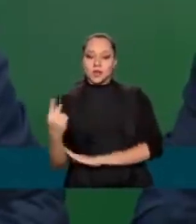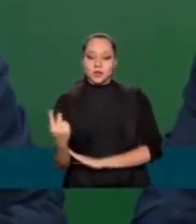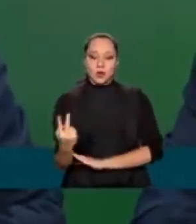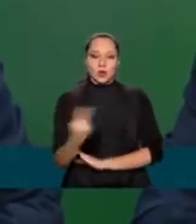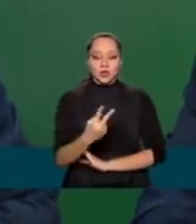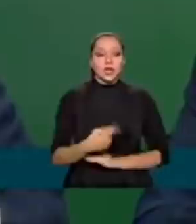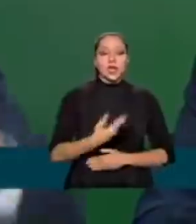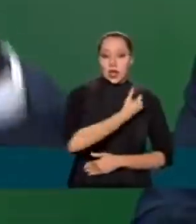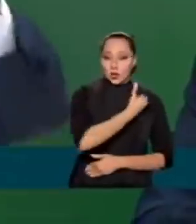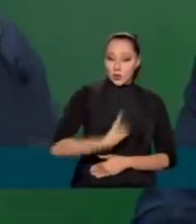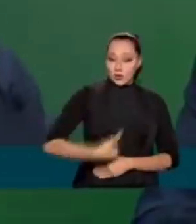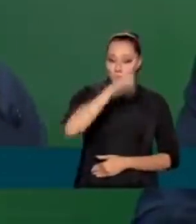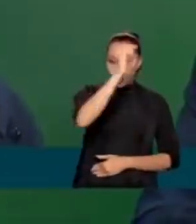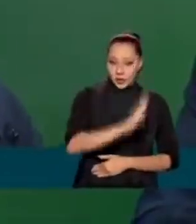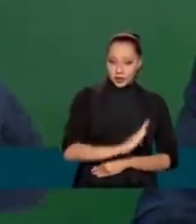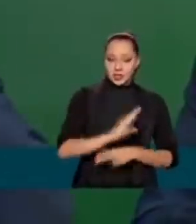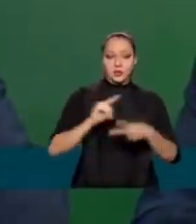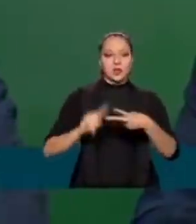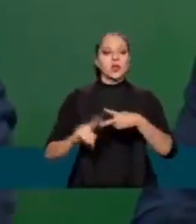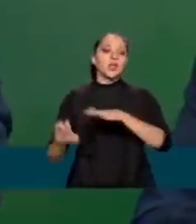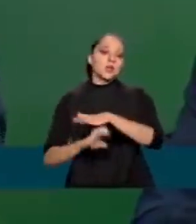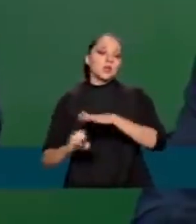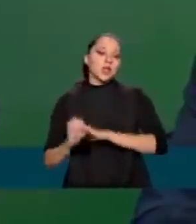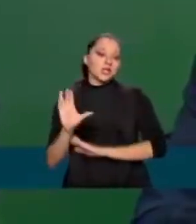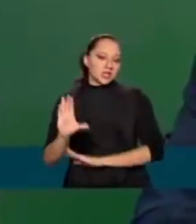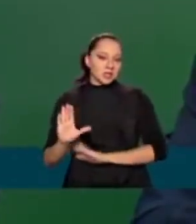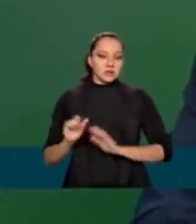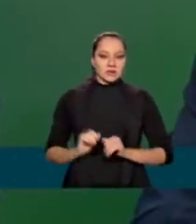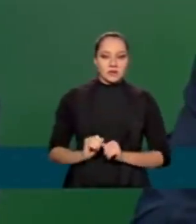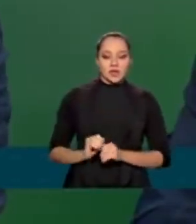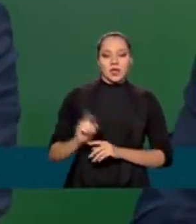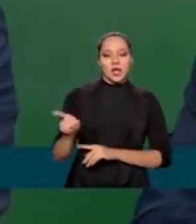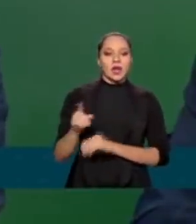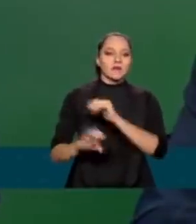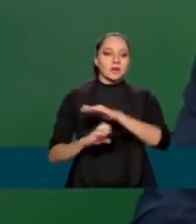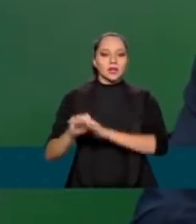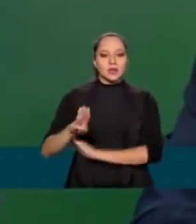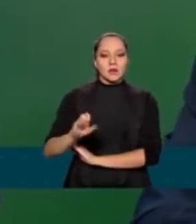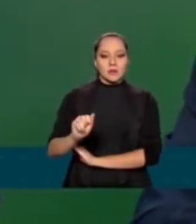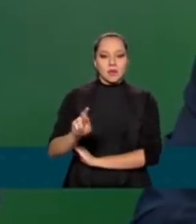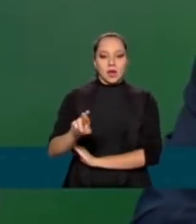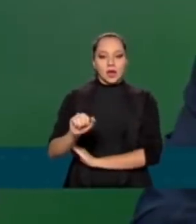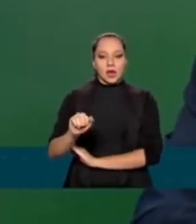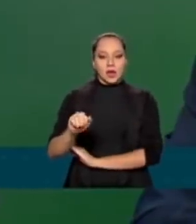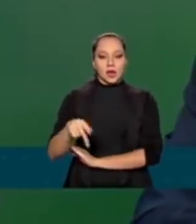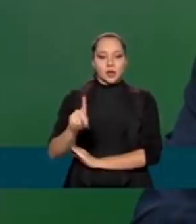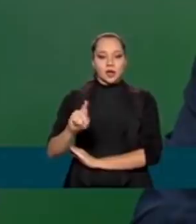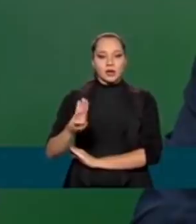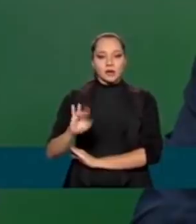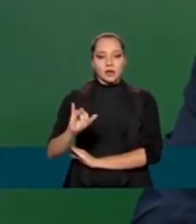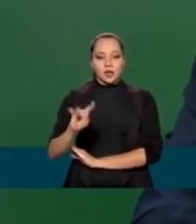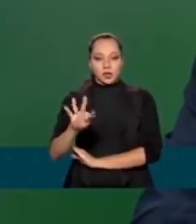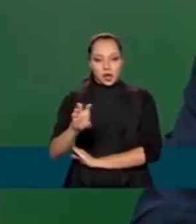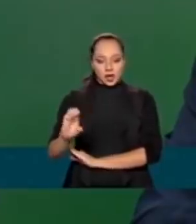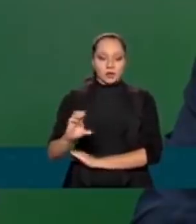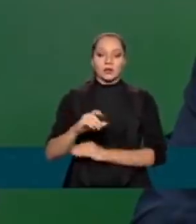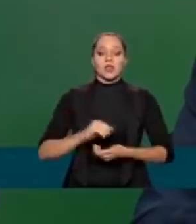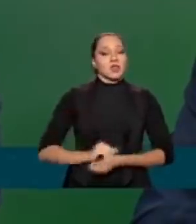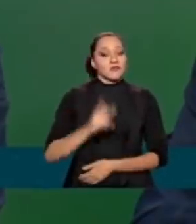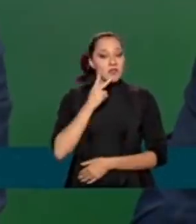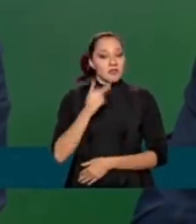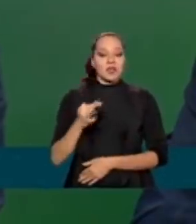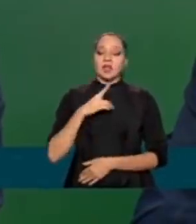entre o governo brasileiro e a empresa A, Barak Biotech. E diz que apareceu